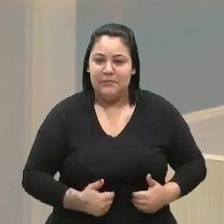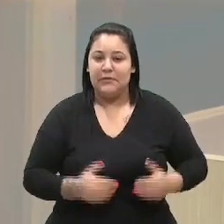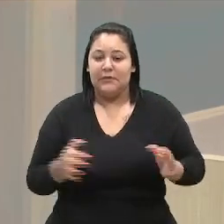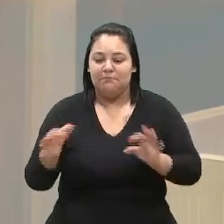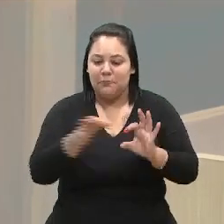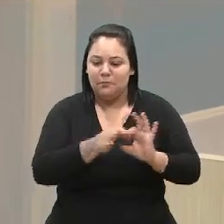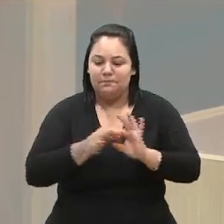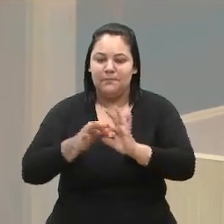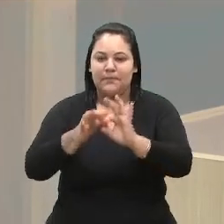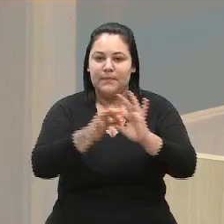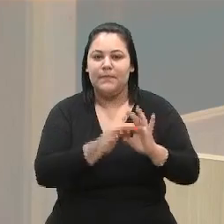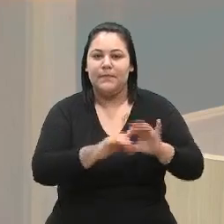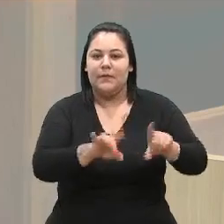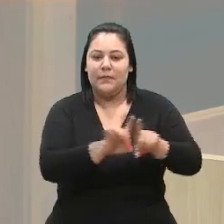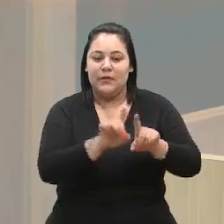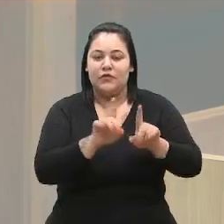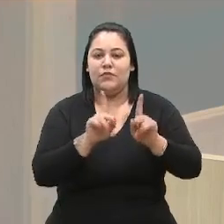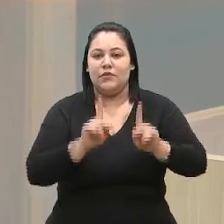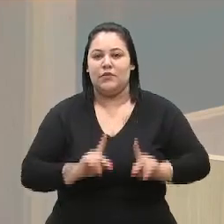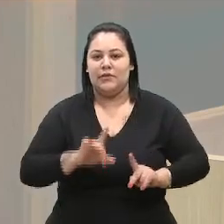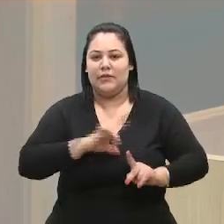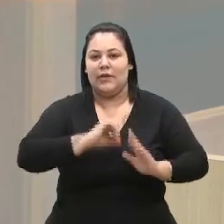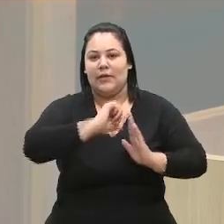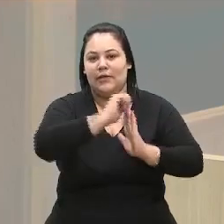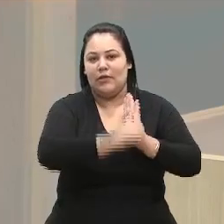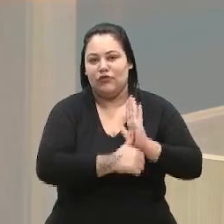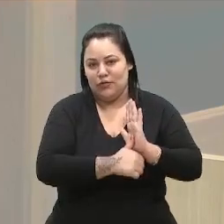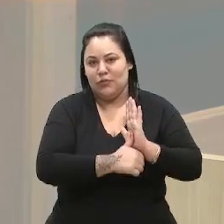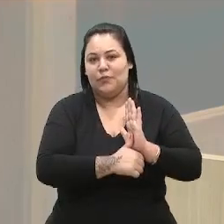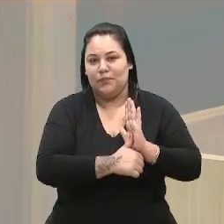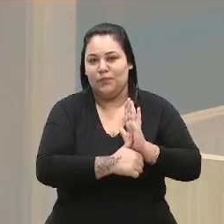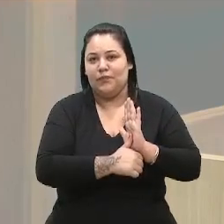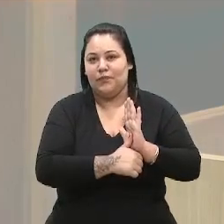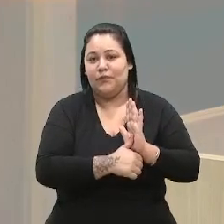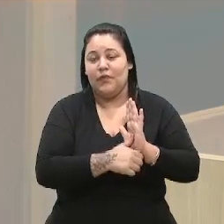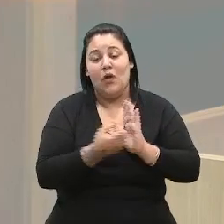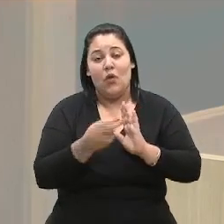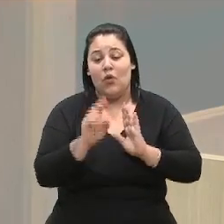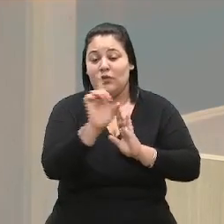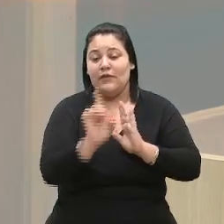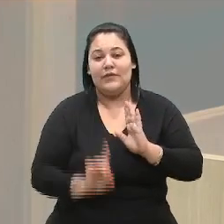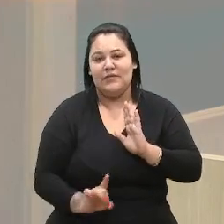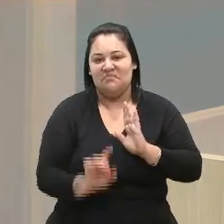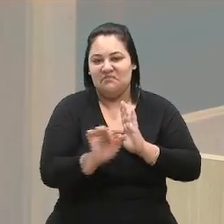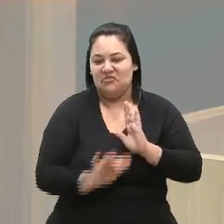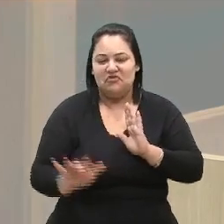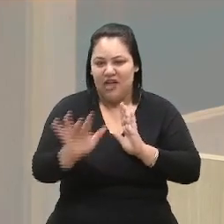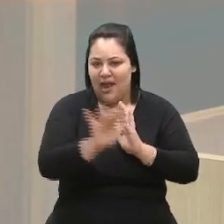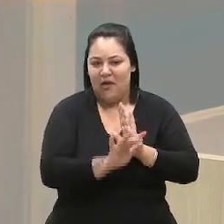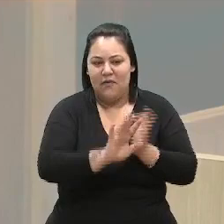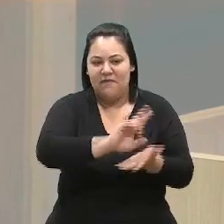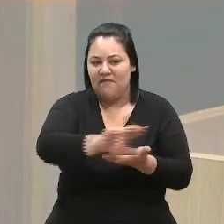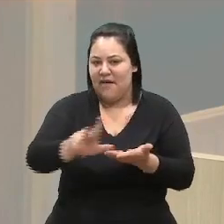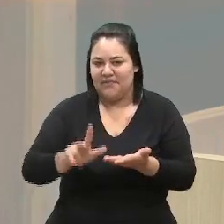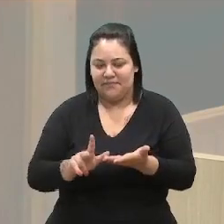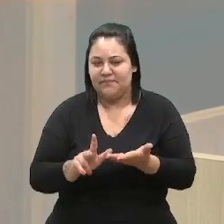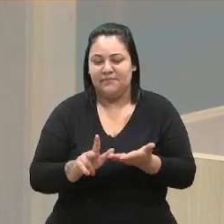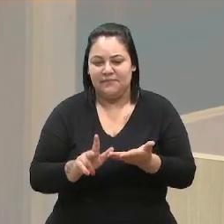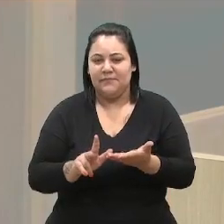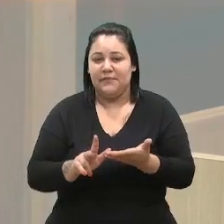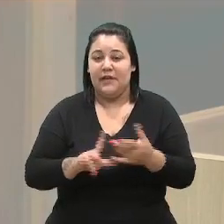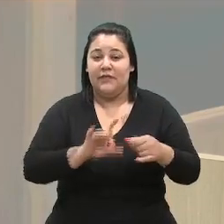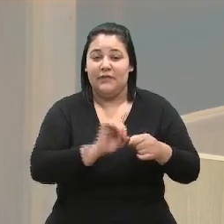de pessoa com transtorno do espectro autista e ou deficiências afins em diversas áreas.